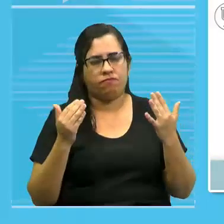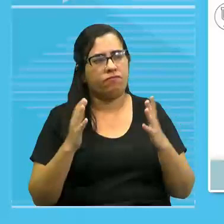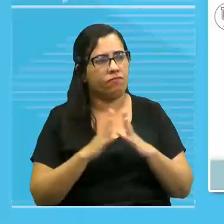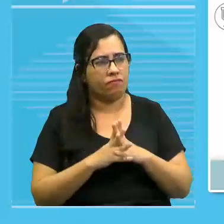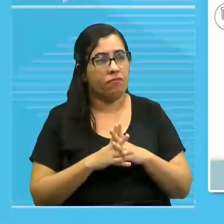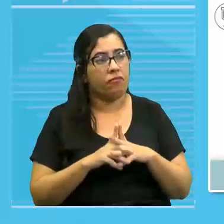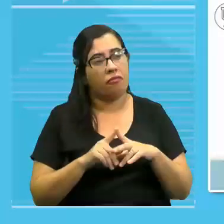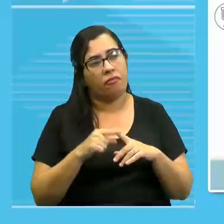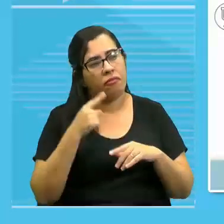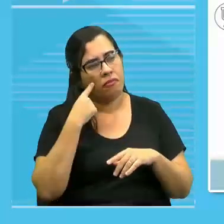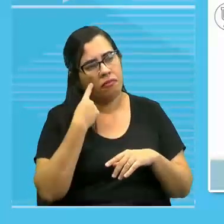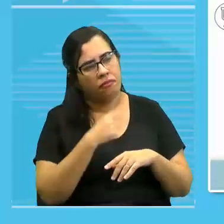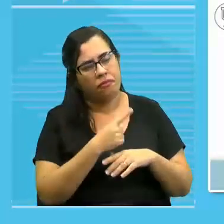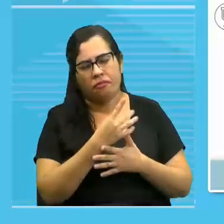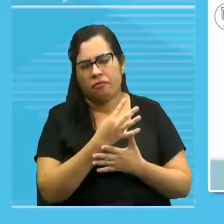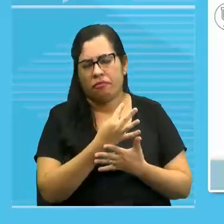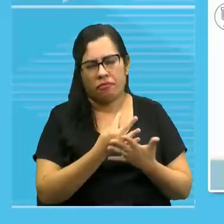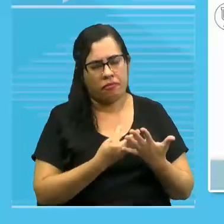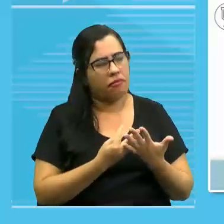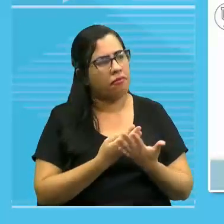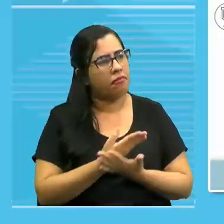aponto para vocês no texto